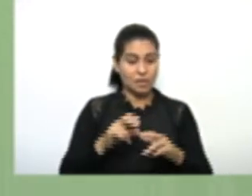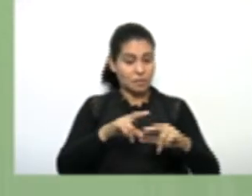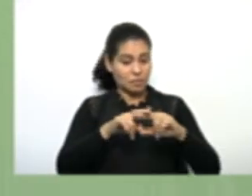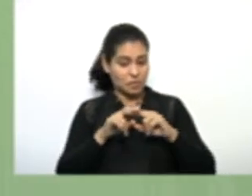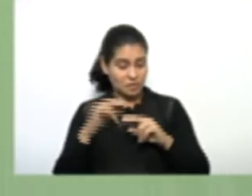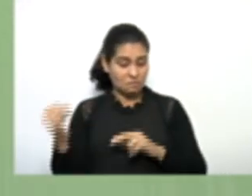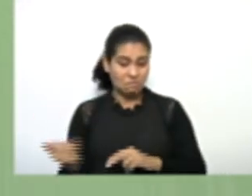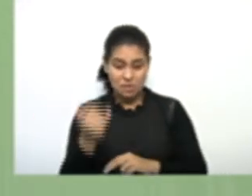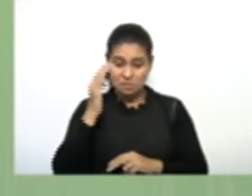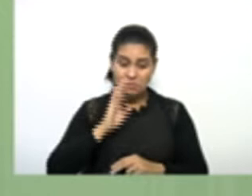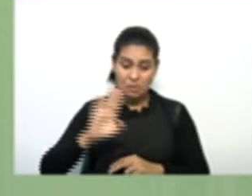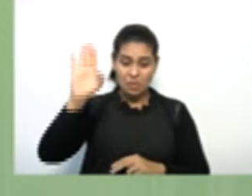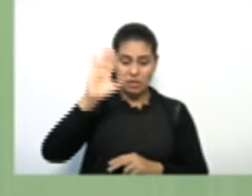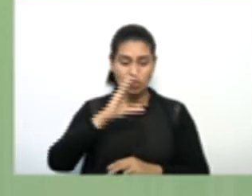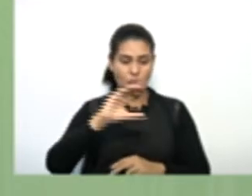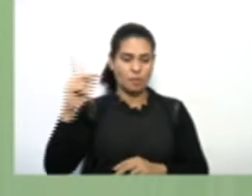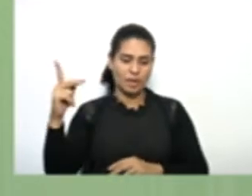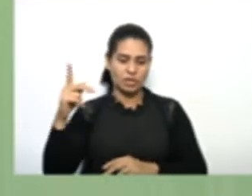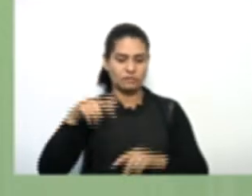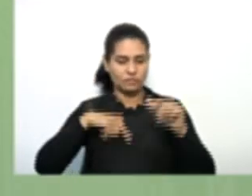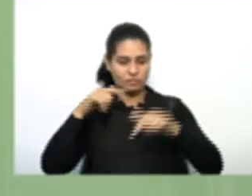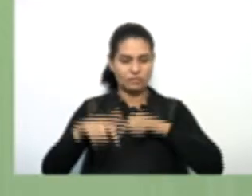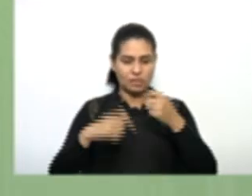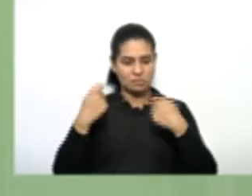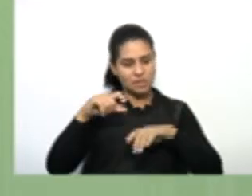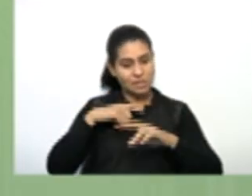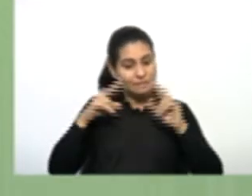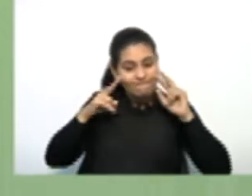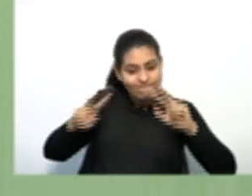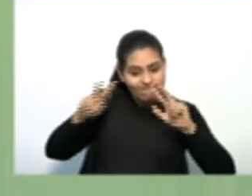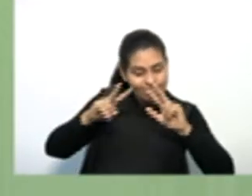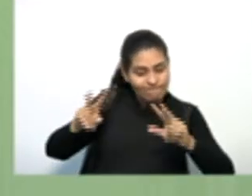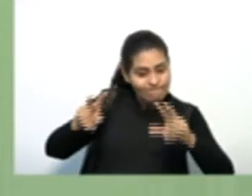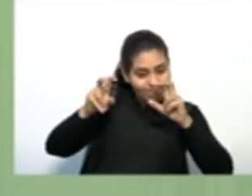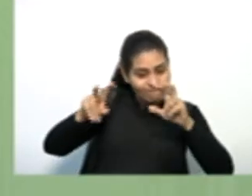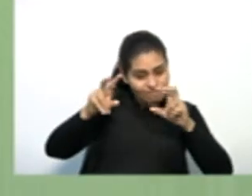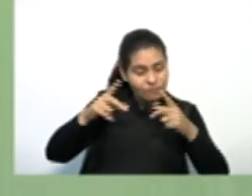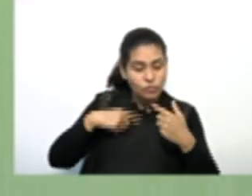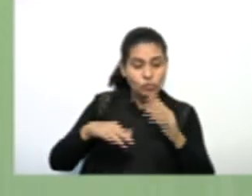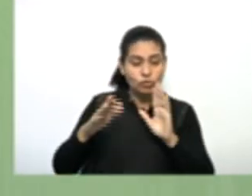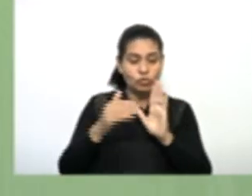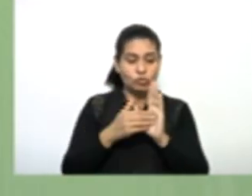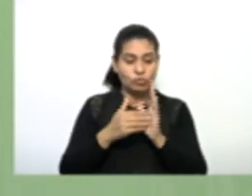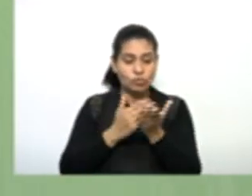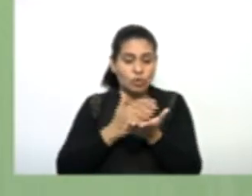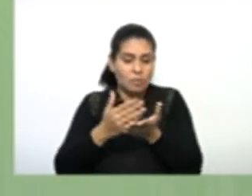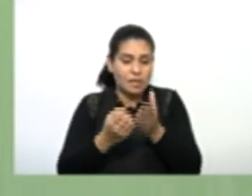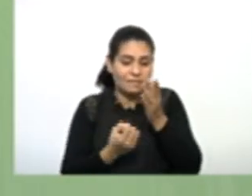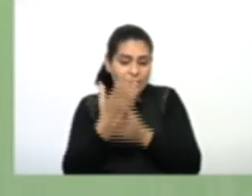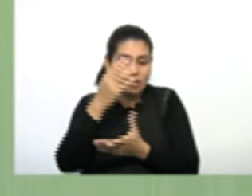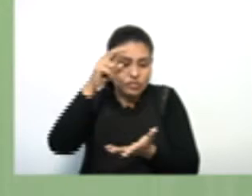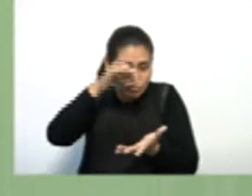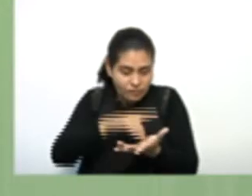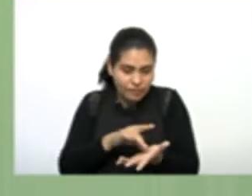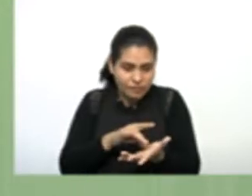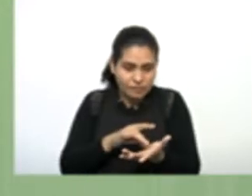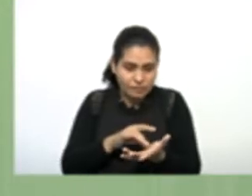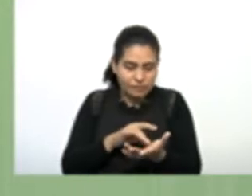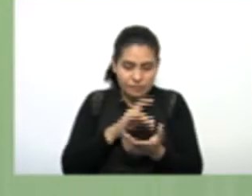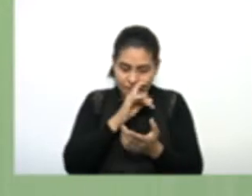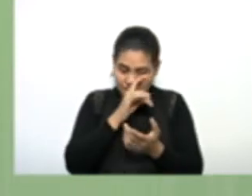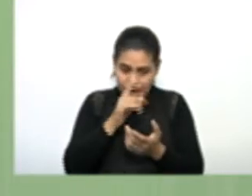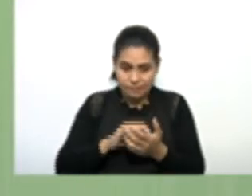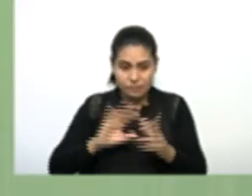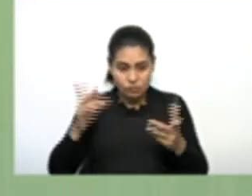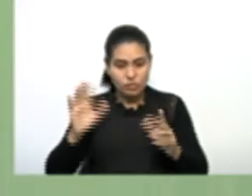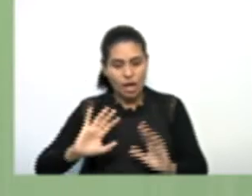isso, principalmente nas cooperativas de trabalho, deve-se prestar muita atenção na primazia da realidade, ou seja,